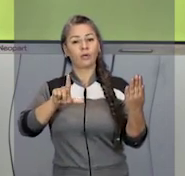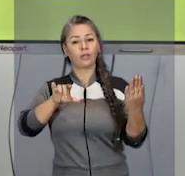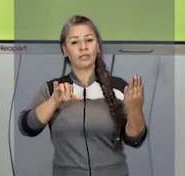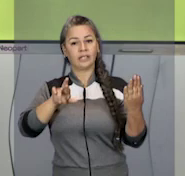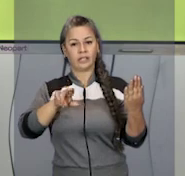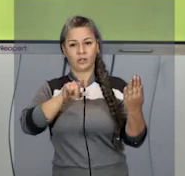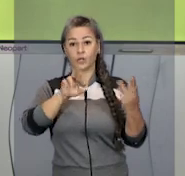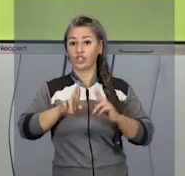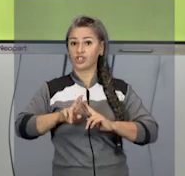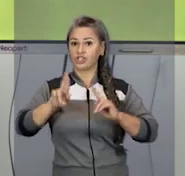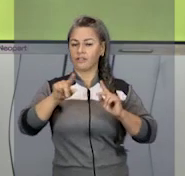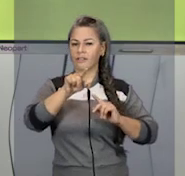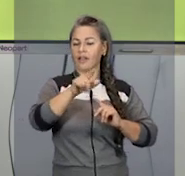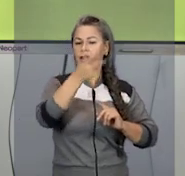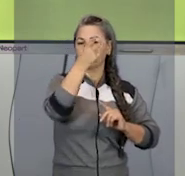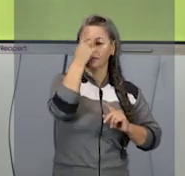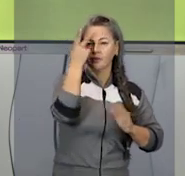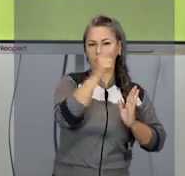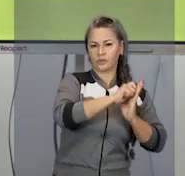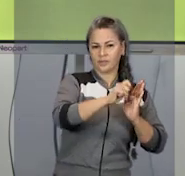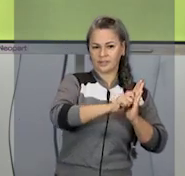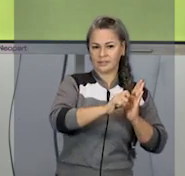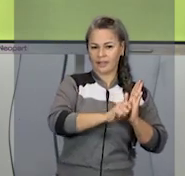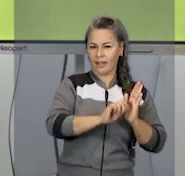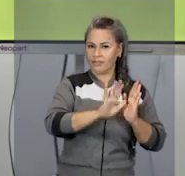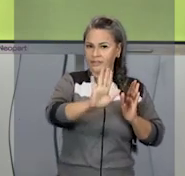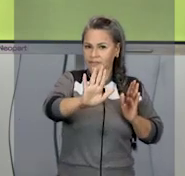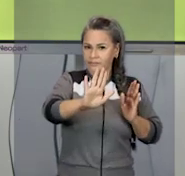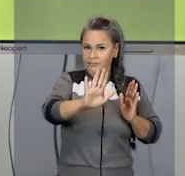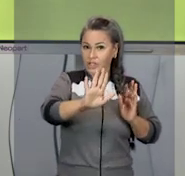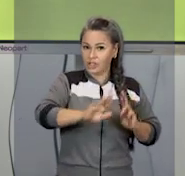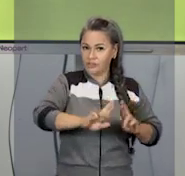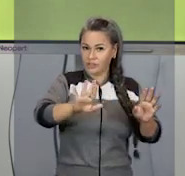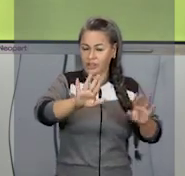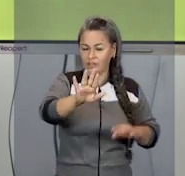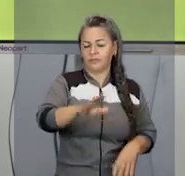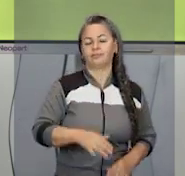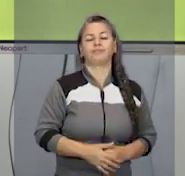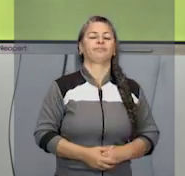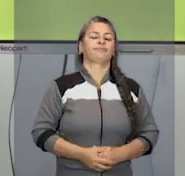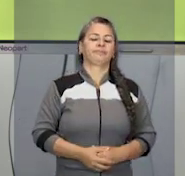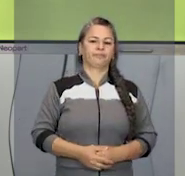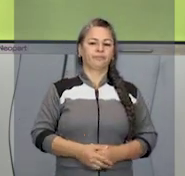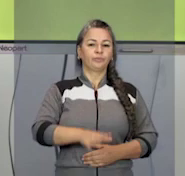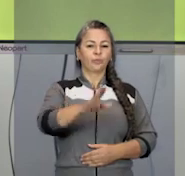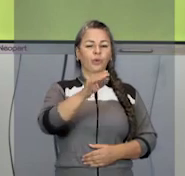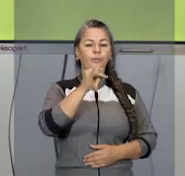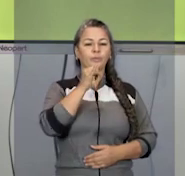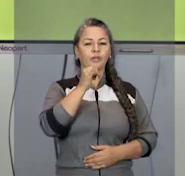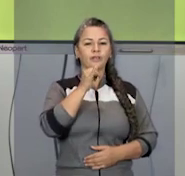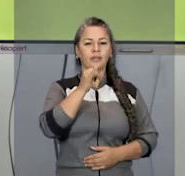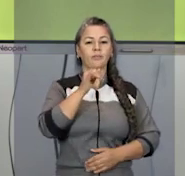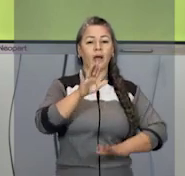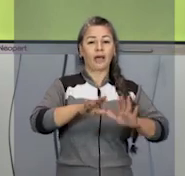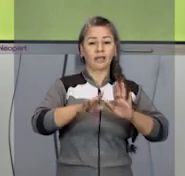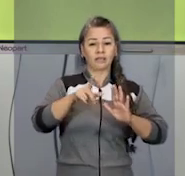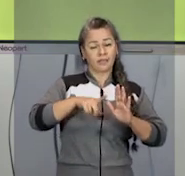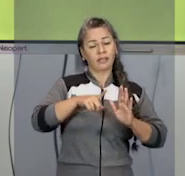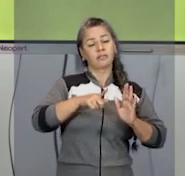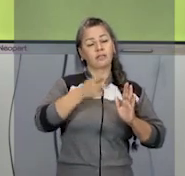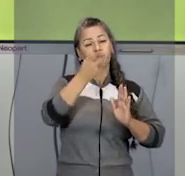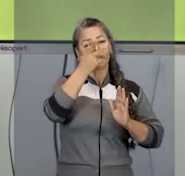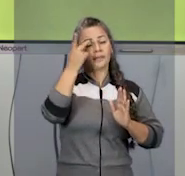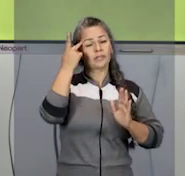isso? Porque muitas vezes nós temos, né, um poeta, né, do gênero masculino, mas